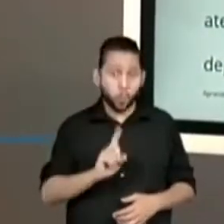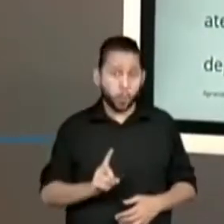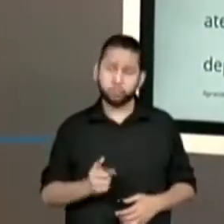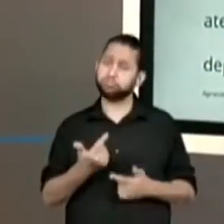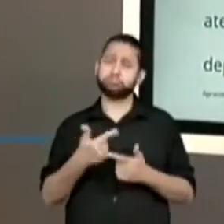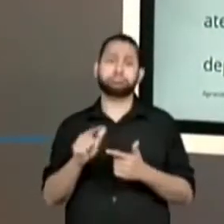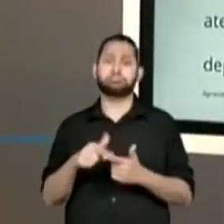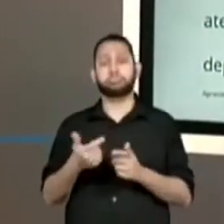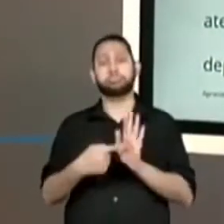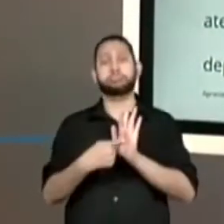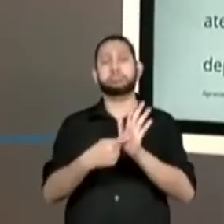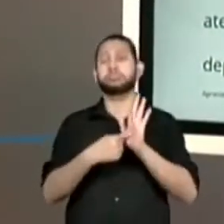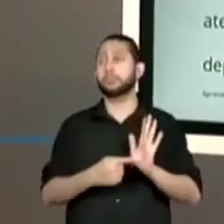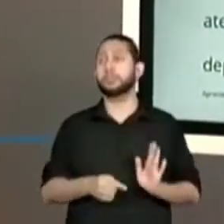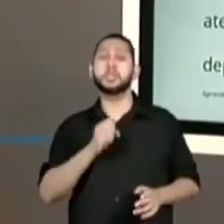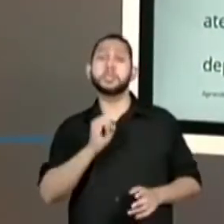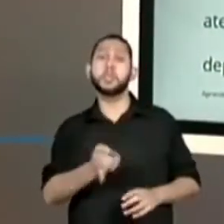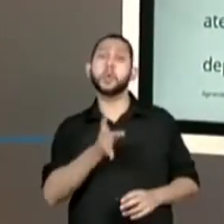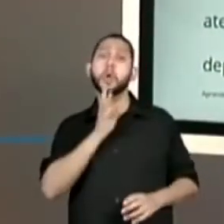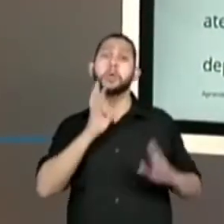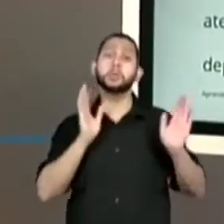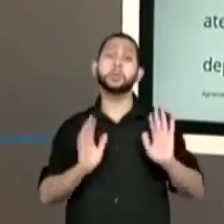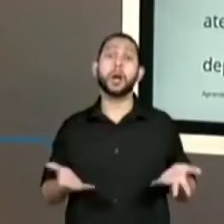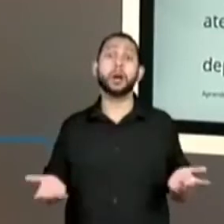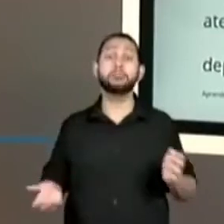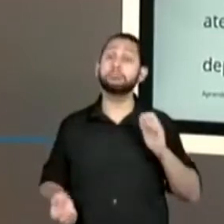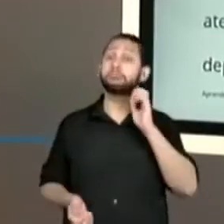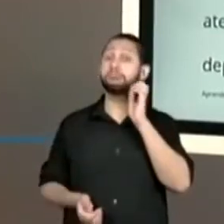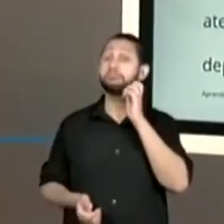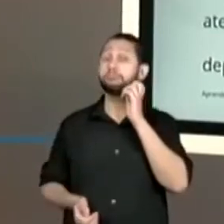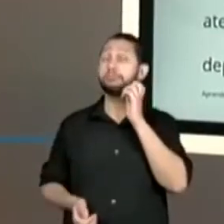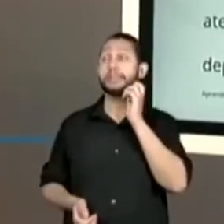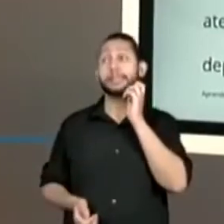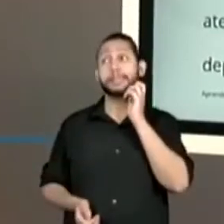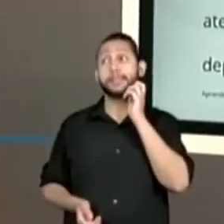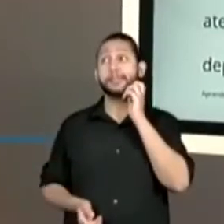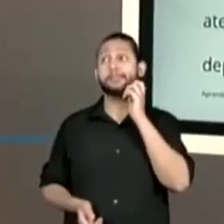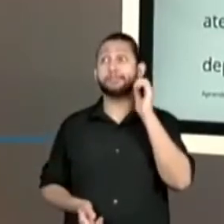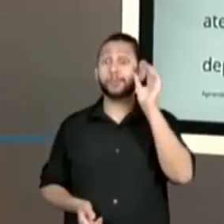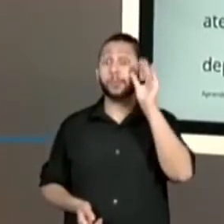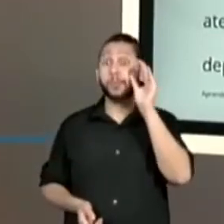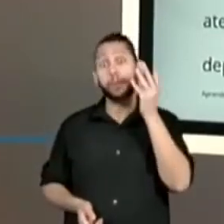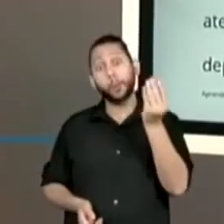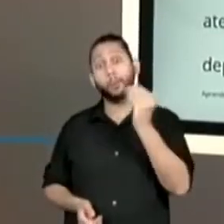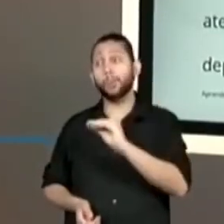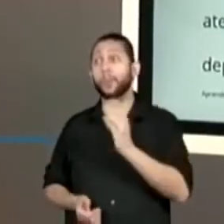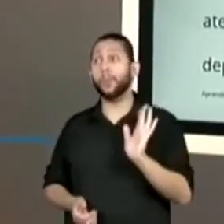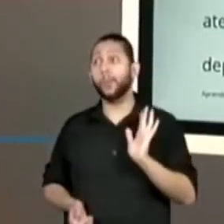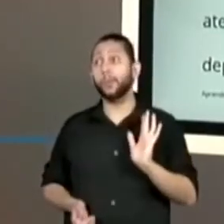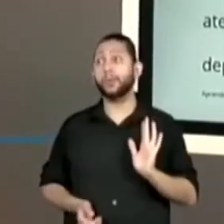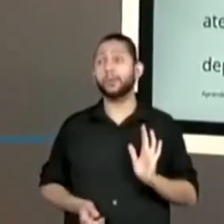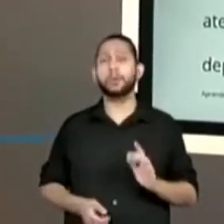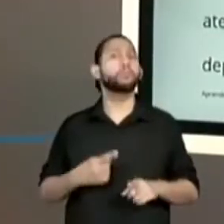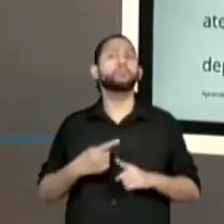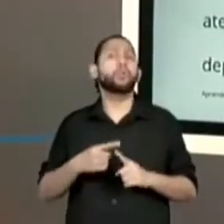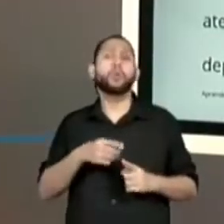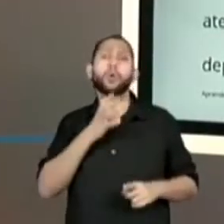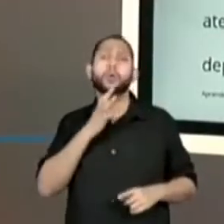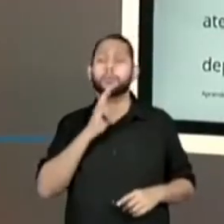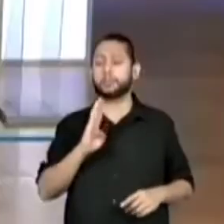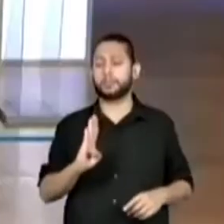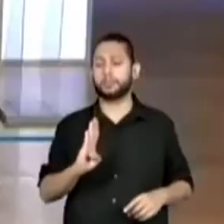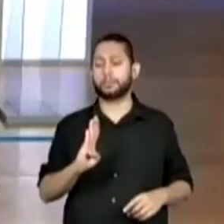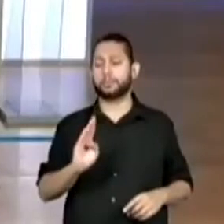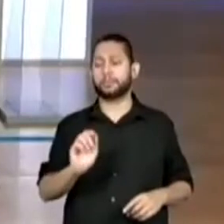e apresentar para vocês. Agora, se alguém já conhece, eu também quero saber, né? O que é? Como que você conhece essa palavra